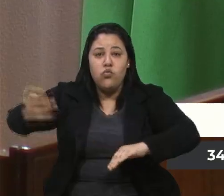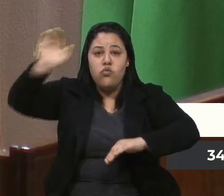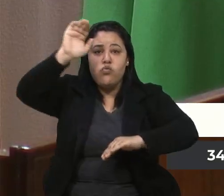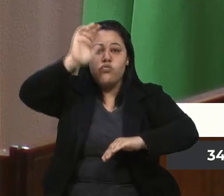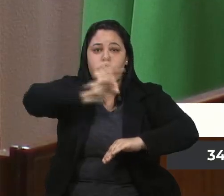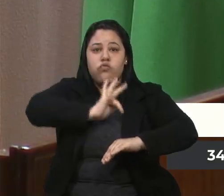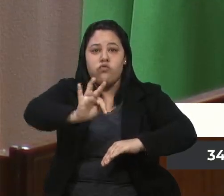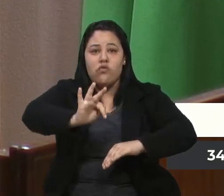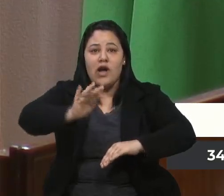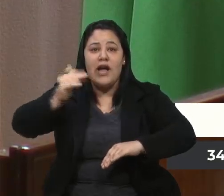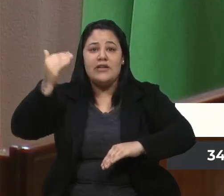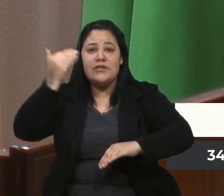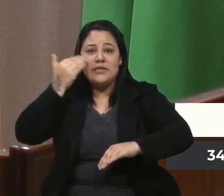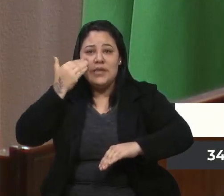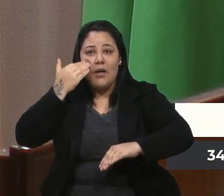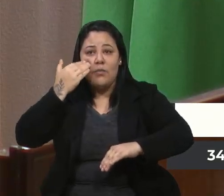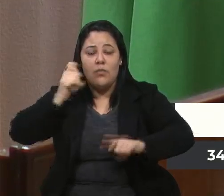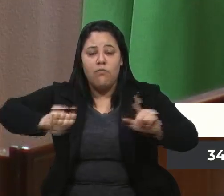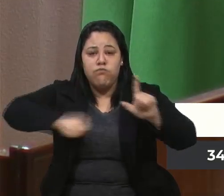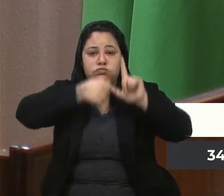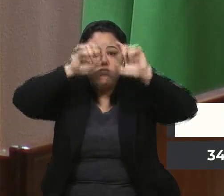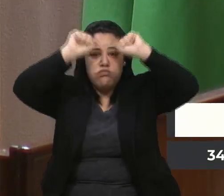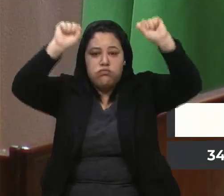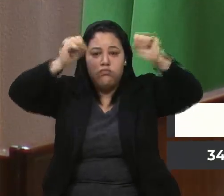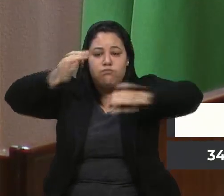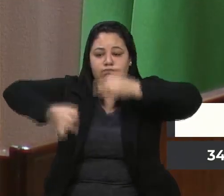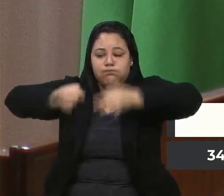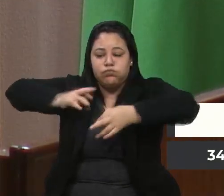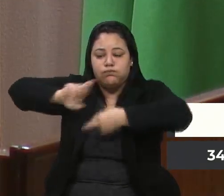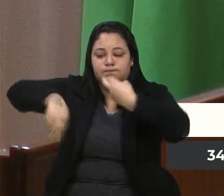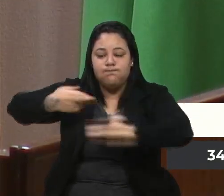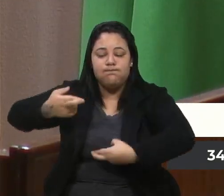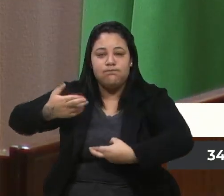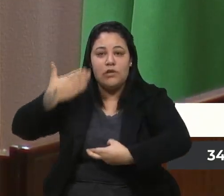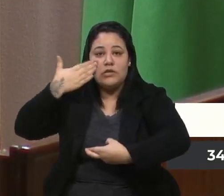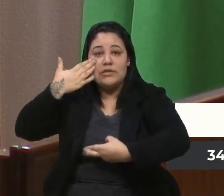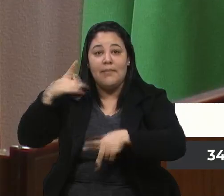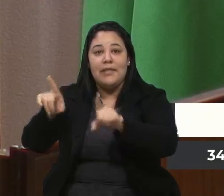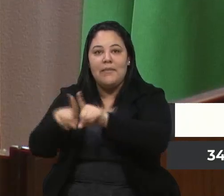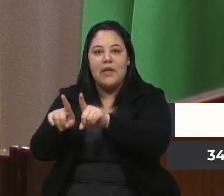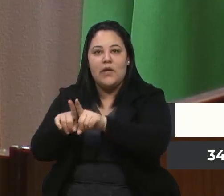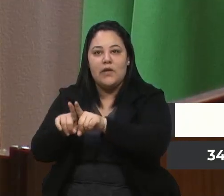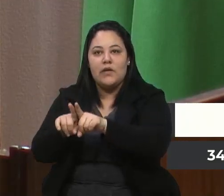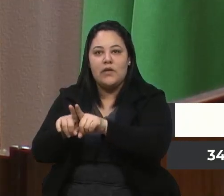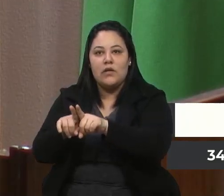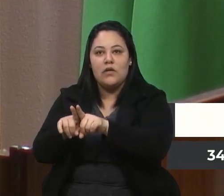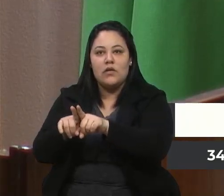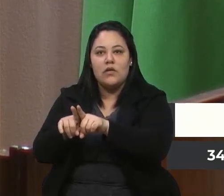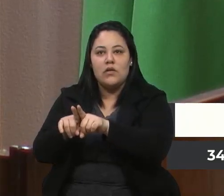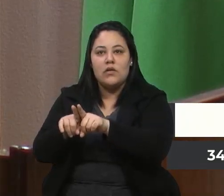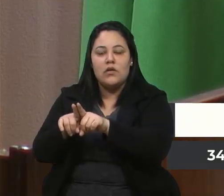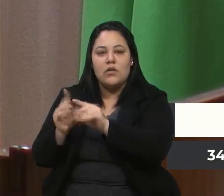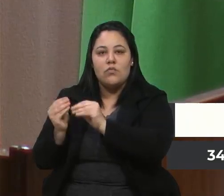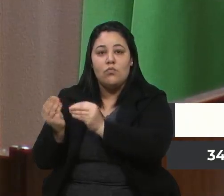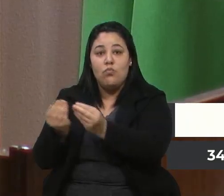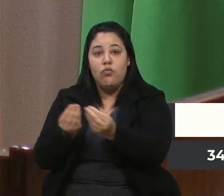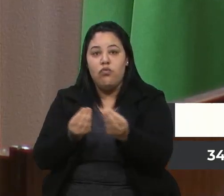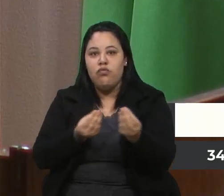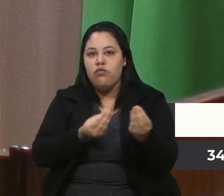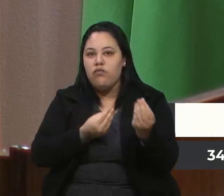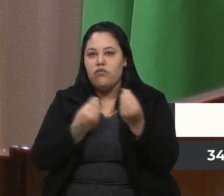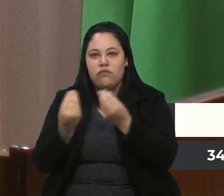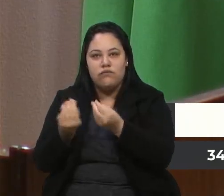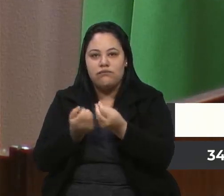da prerrogativa do STF na questão de julgamentos, mas a gente também sabe que muitas vezes e em